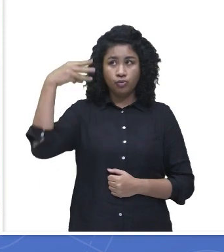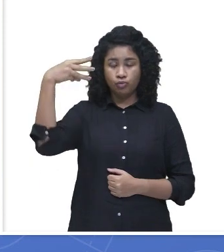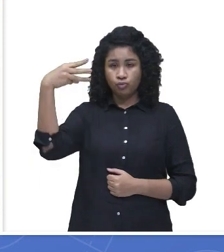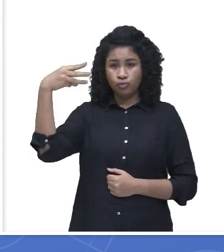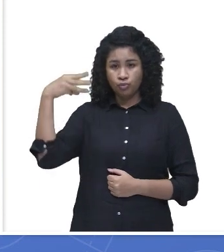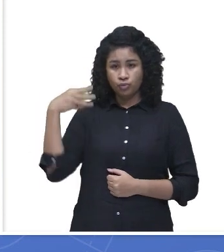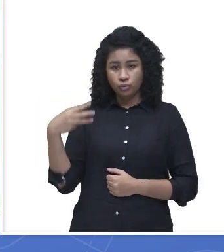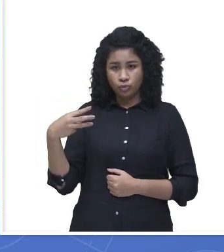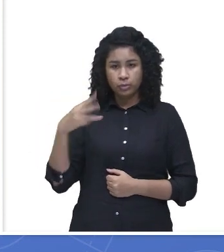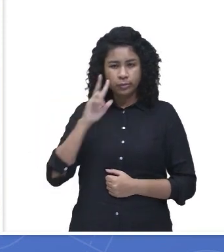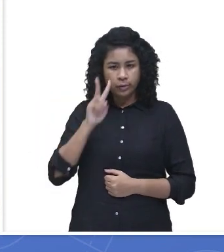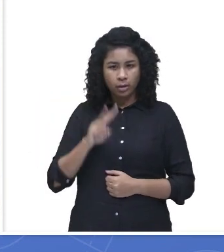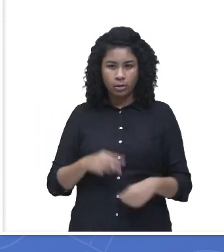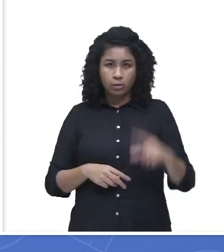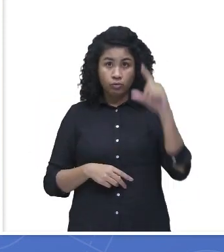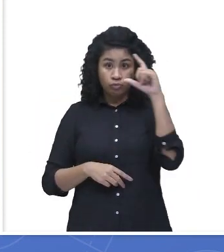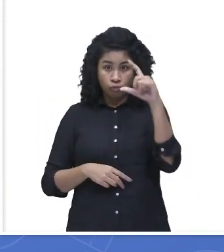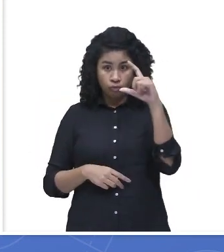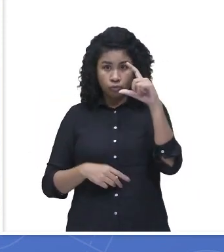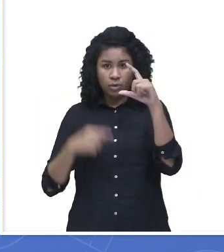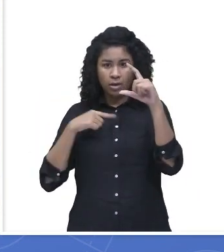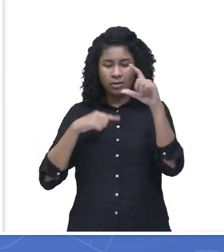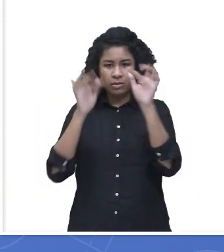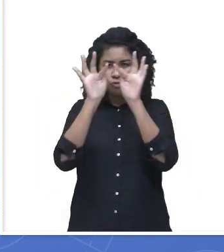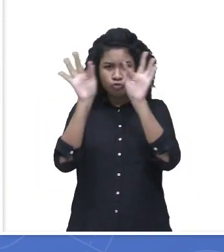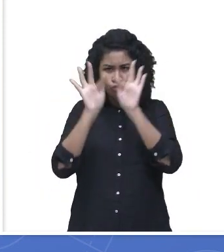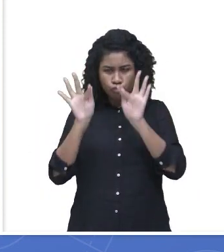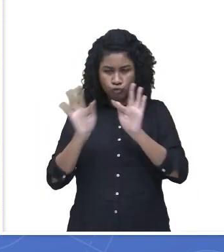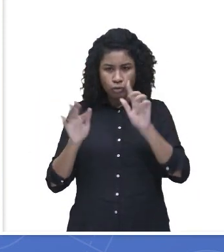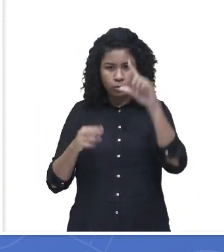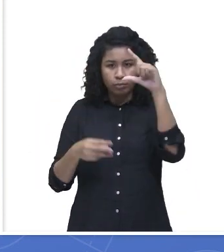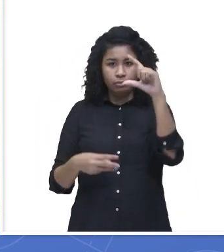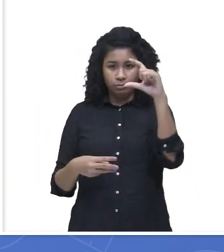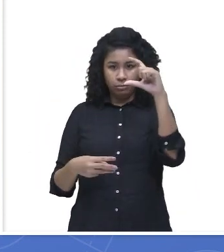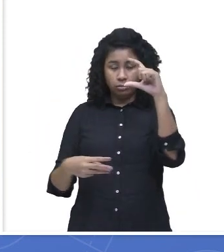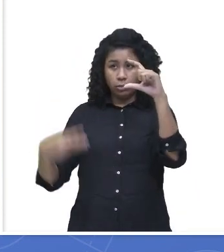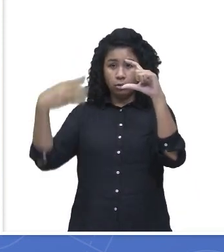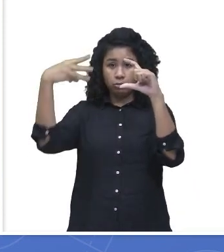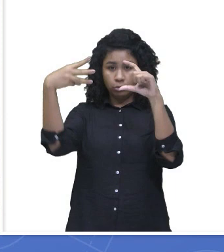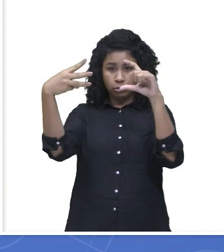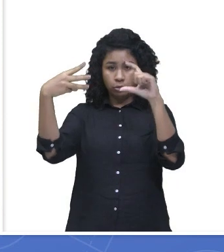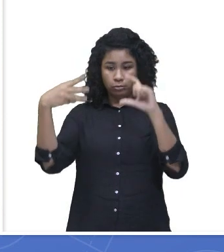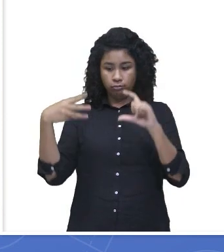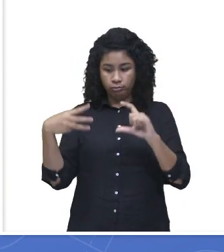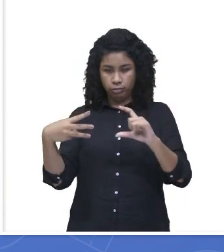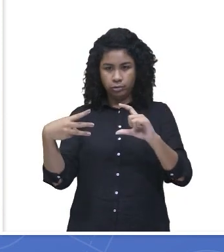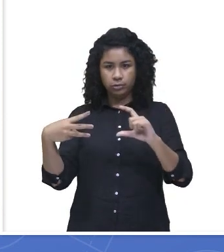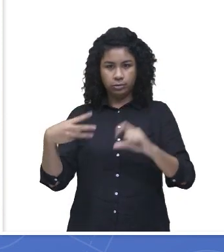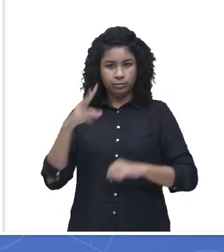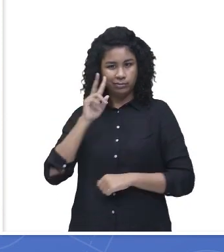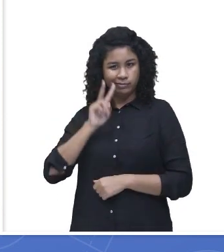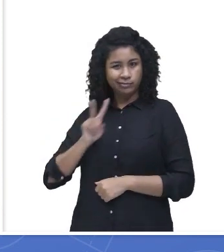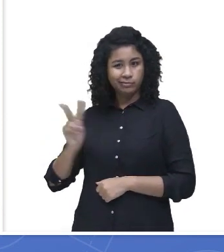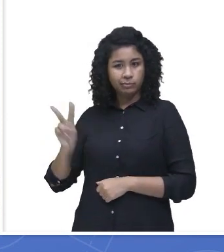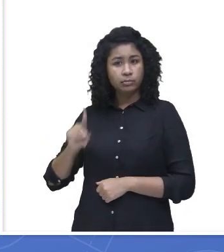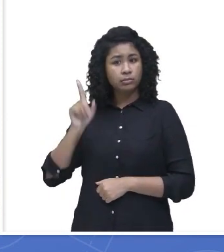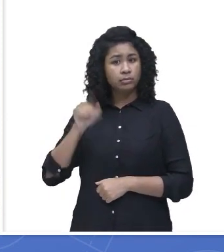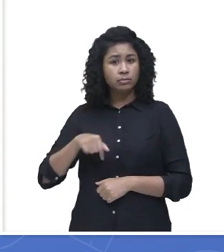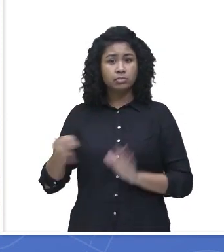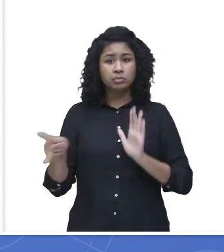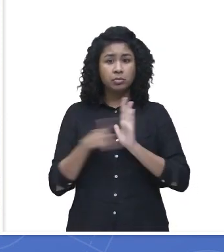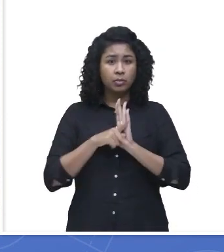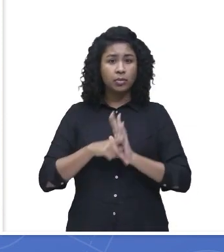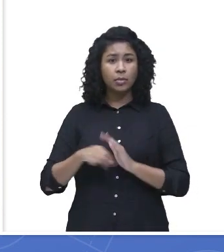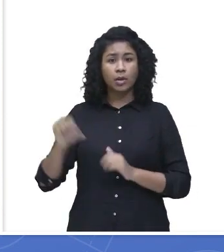duas estrofes com versos, com três versos, cada uma, certo? Então essa é a estrutura fixa do